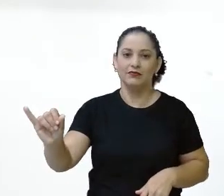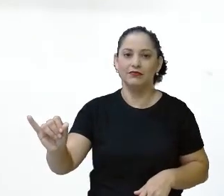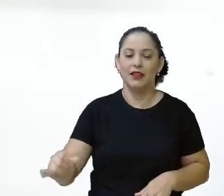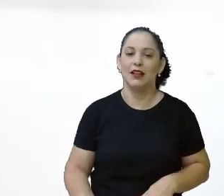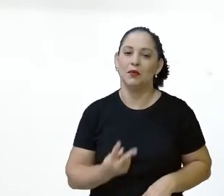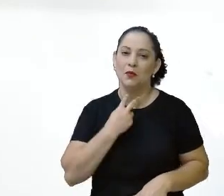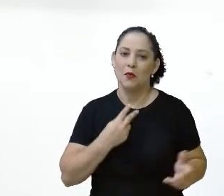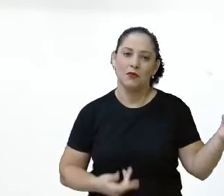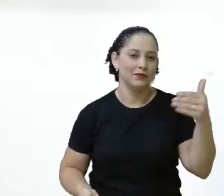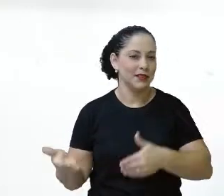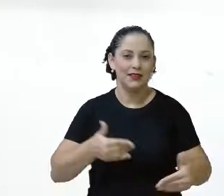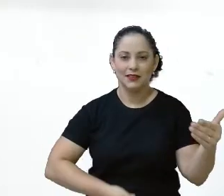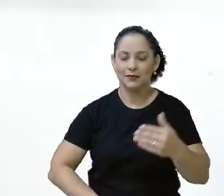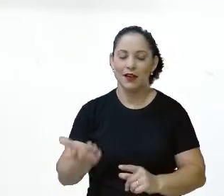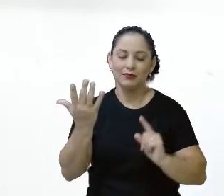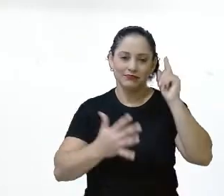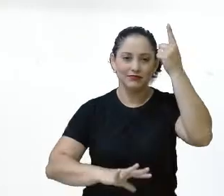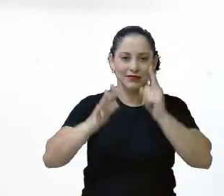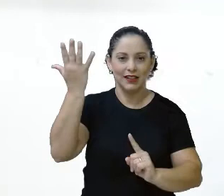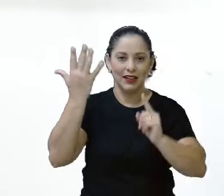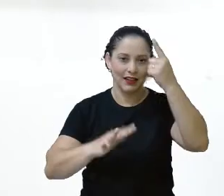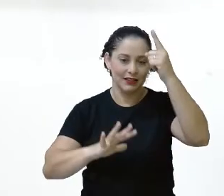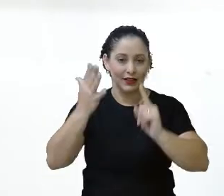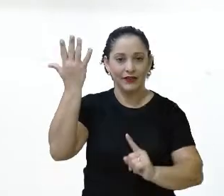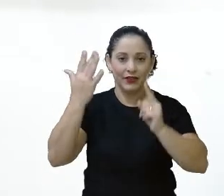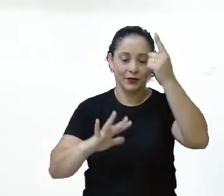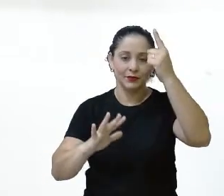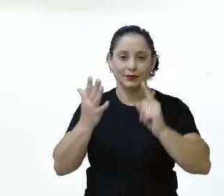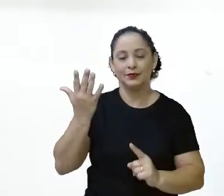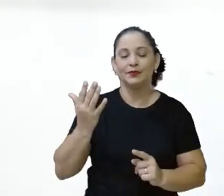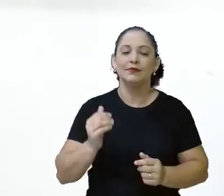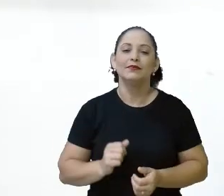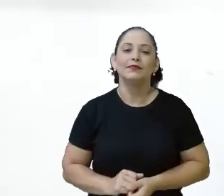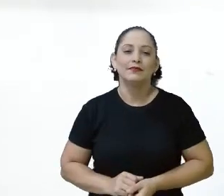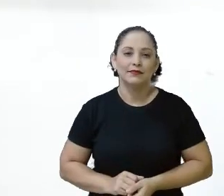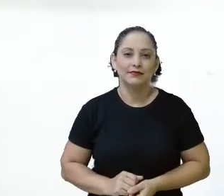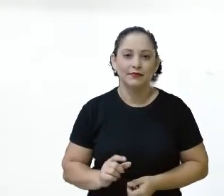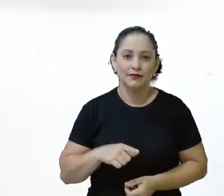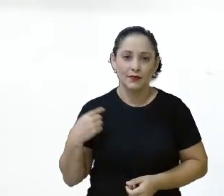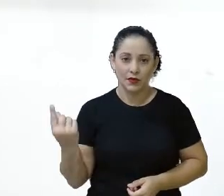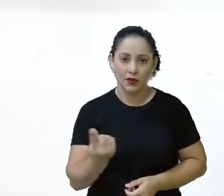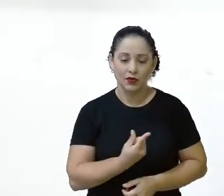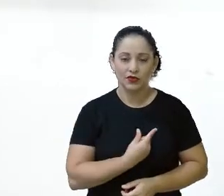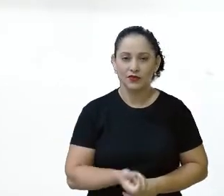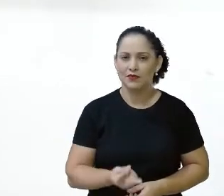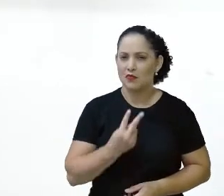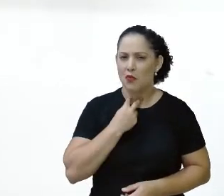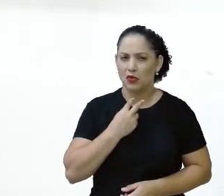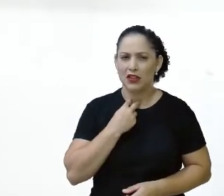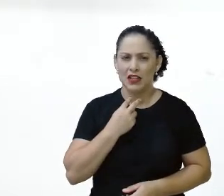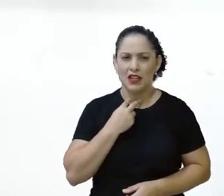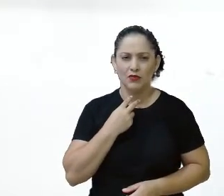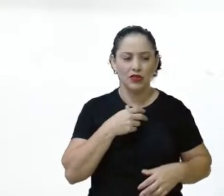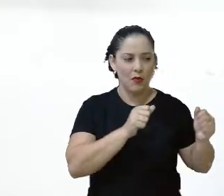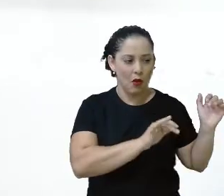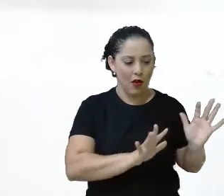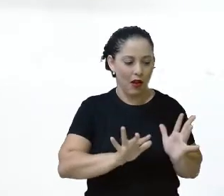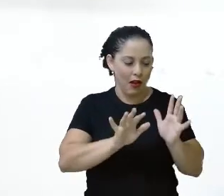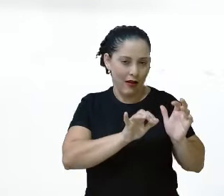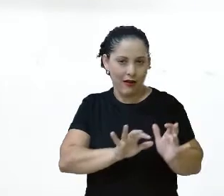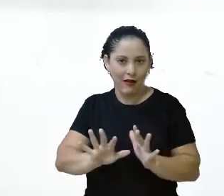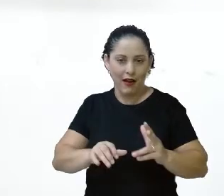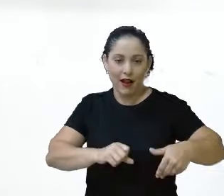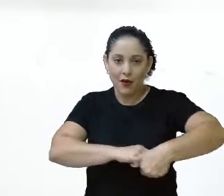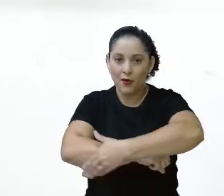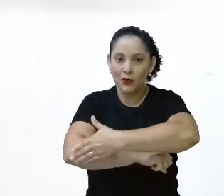desse carnaval, né, desse tipo de apresentação carnavalesca. Nós não podemos estar em aglomerações, as ruas não